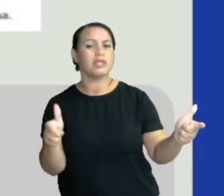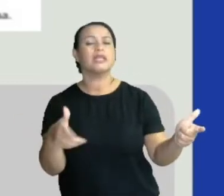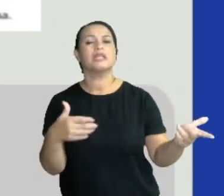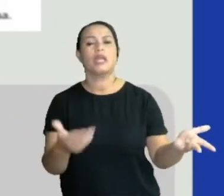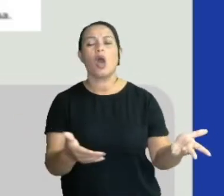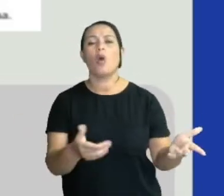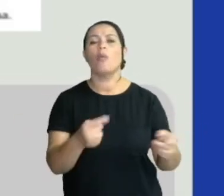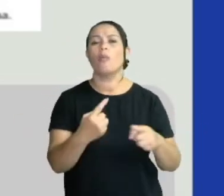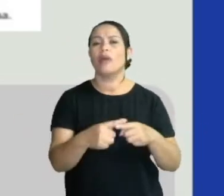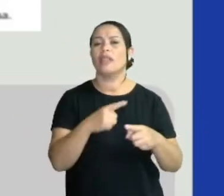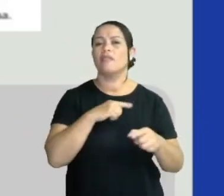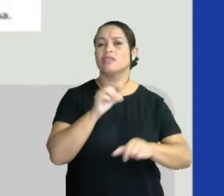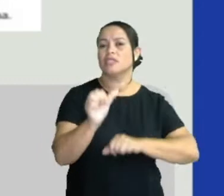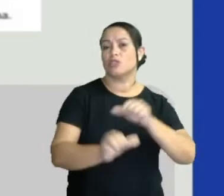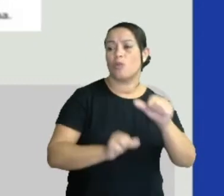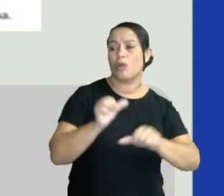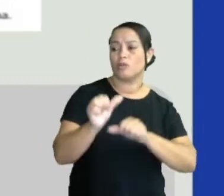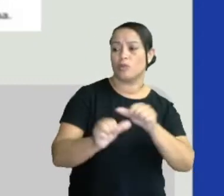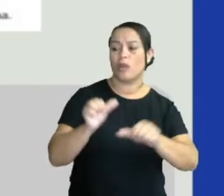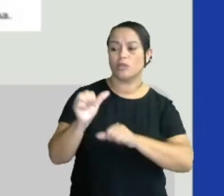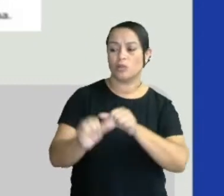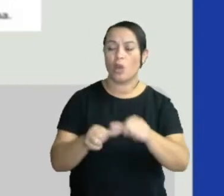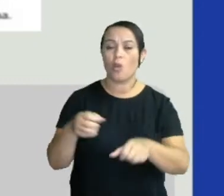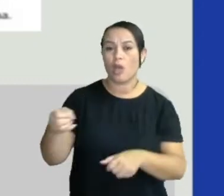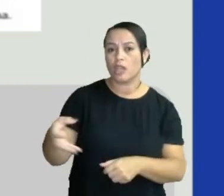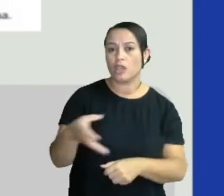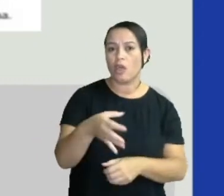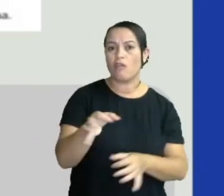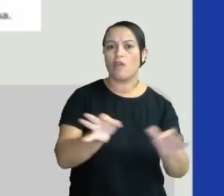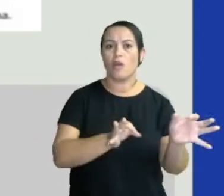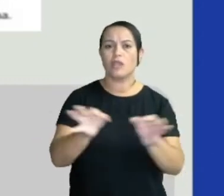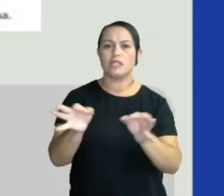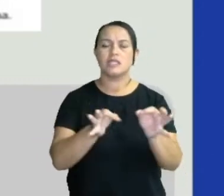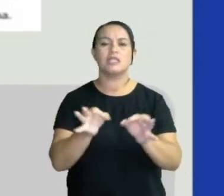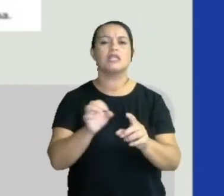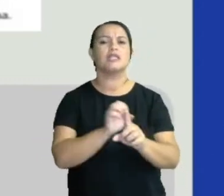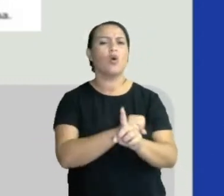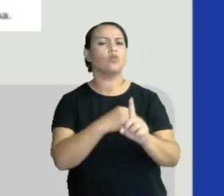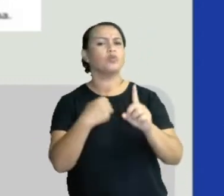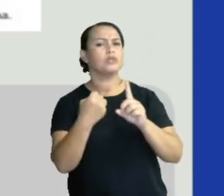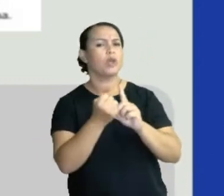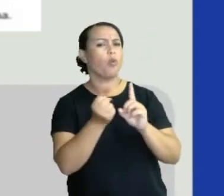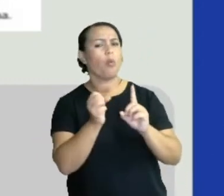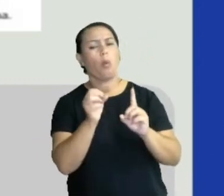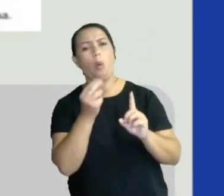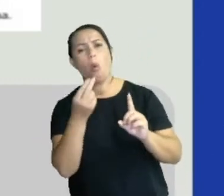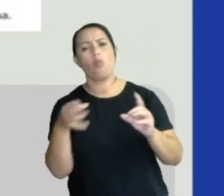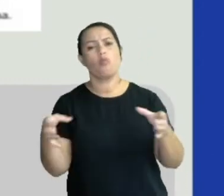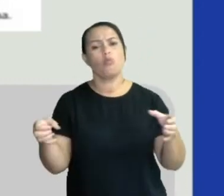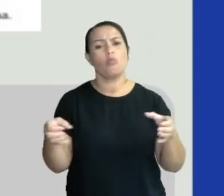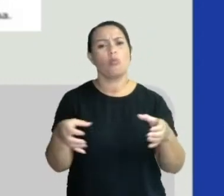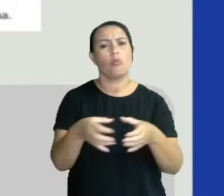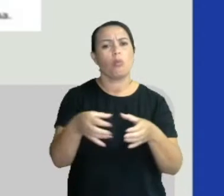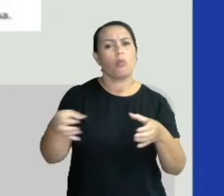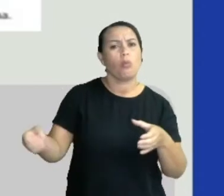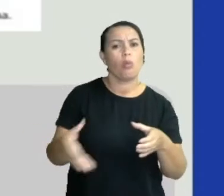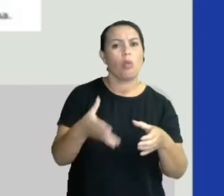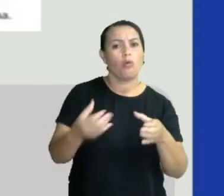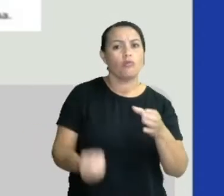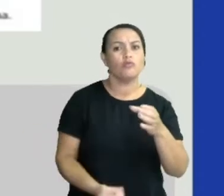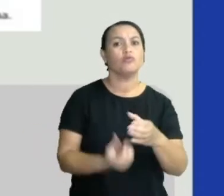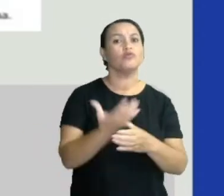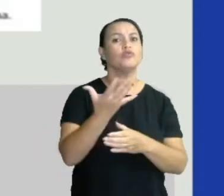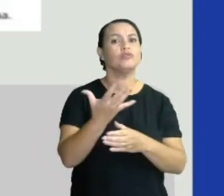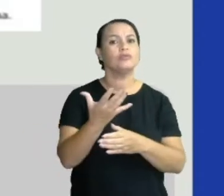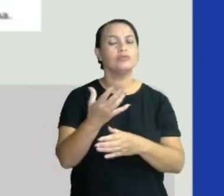partir dessas trocas que são feitas lá, uma nova ordem social ou um novo grupo emerge, ou seja, surge